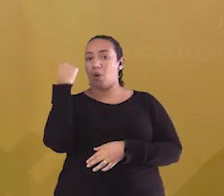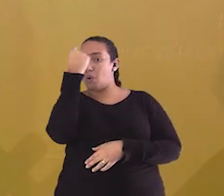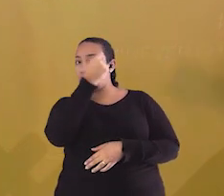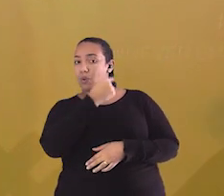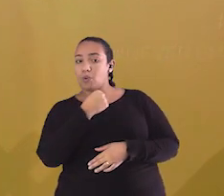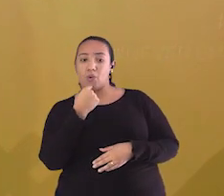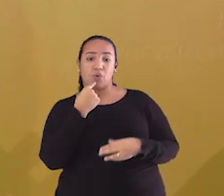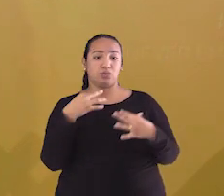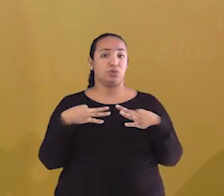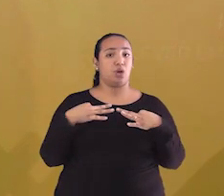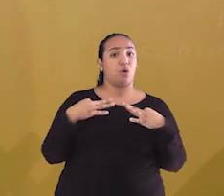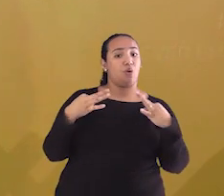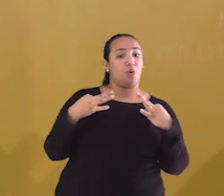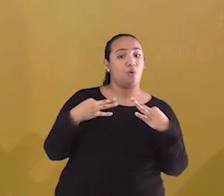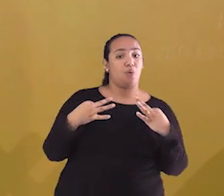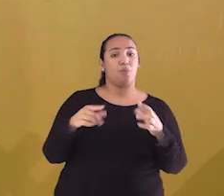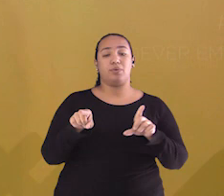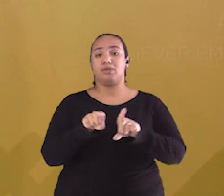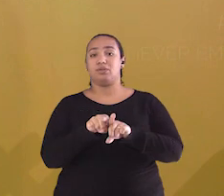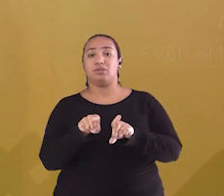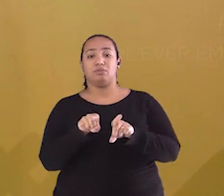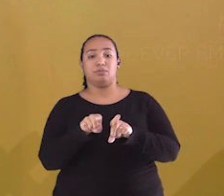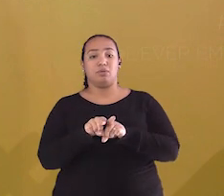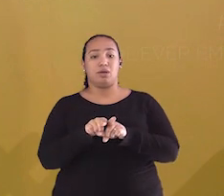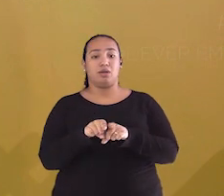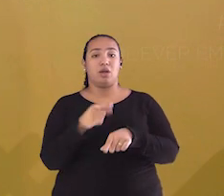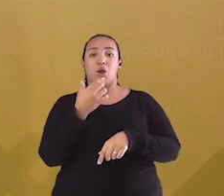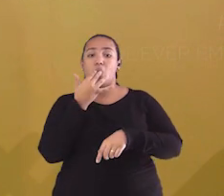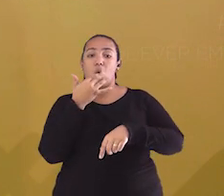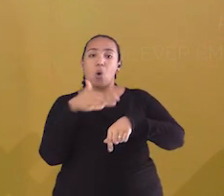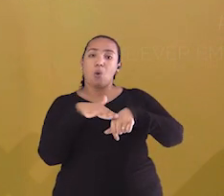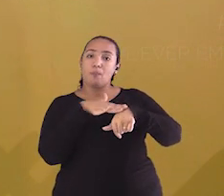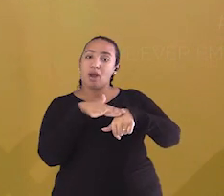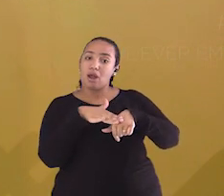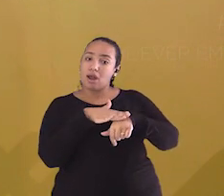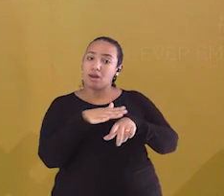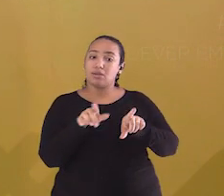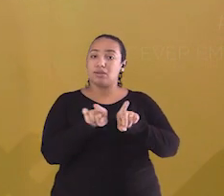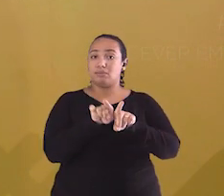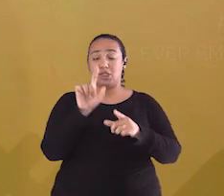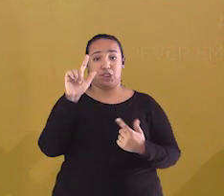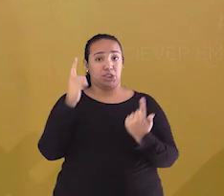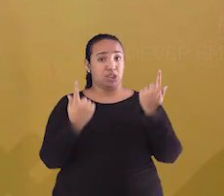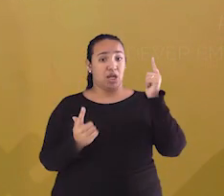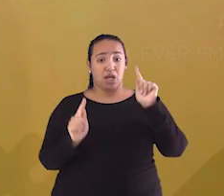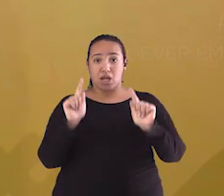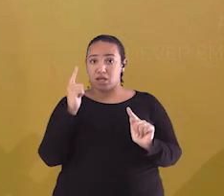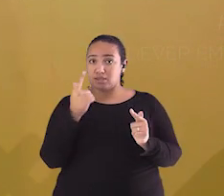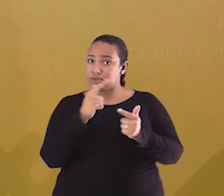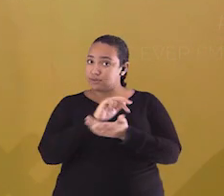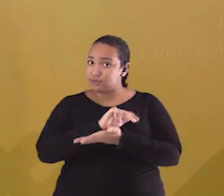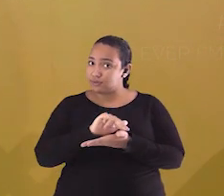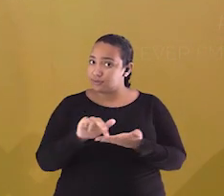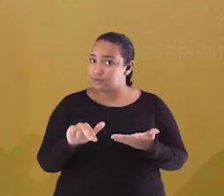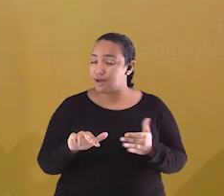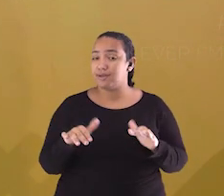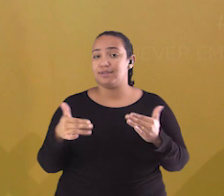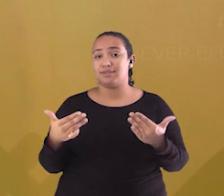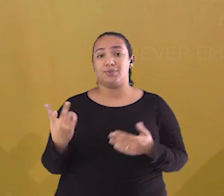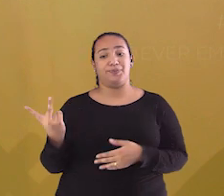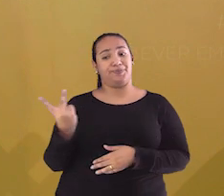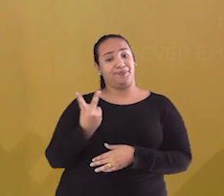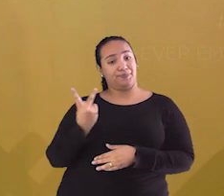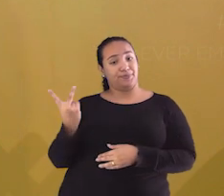rosto, o jeito de nos vestir, de falar, os tons das nossas peles, os gestos que nós fazemos, enfim, somos